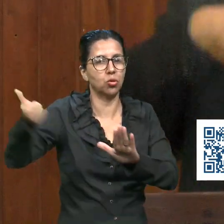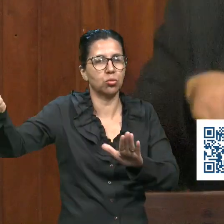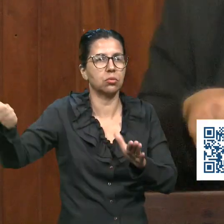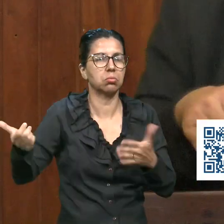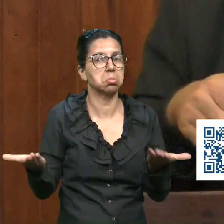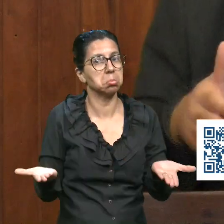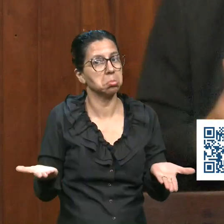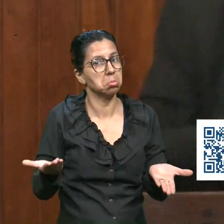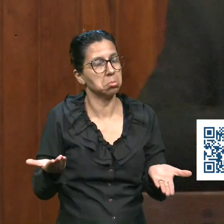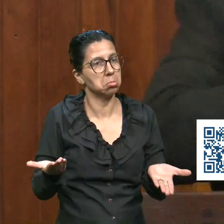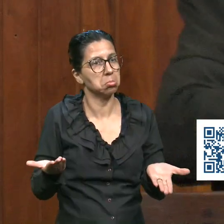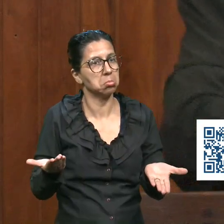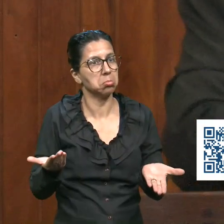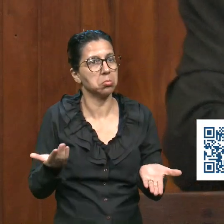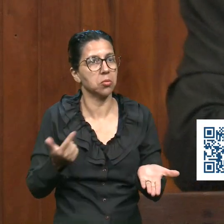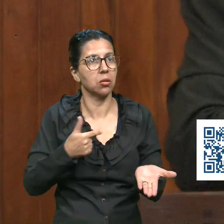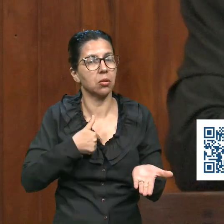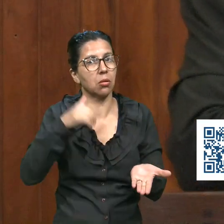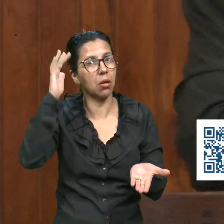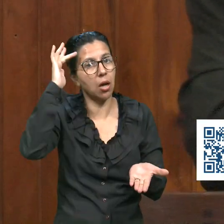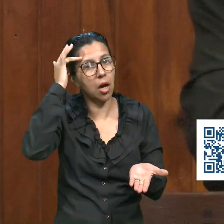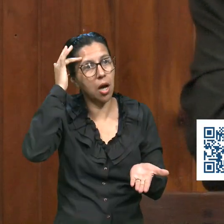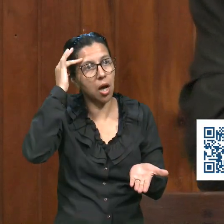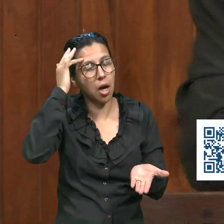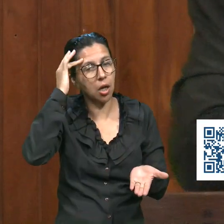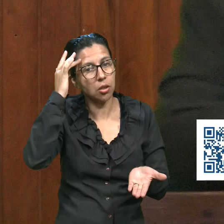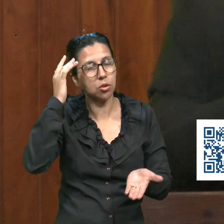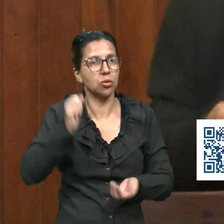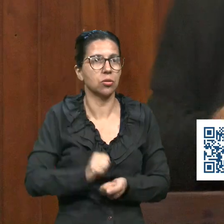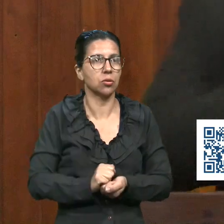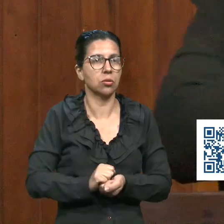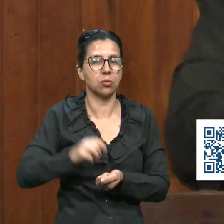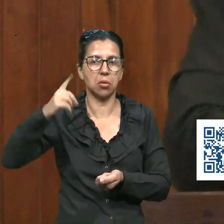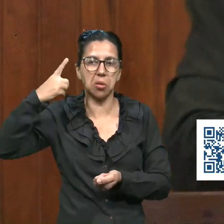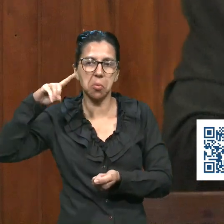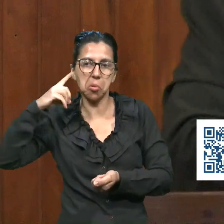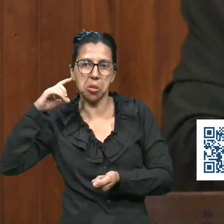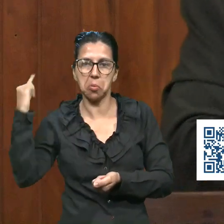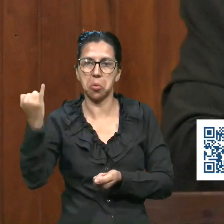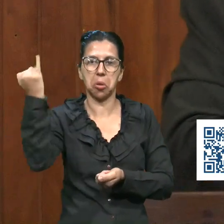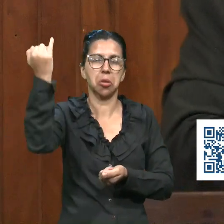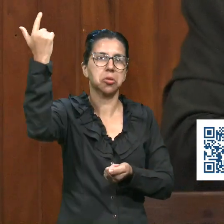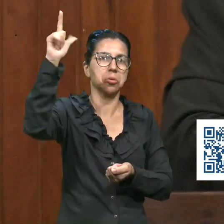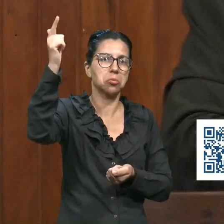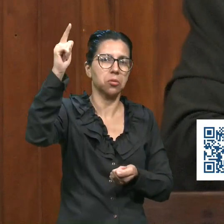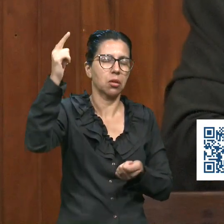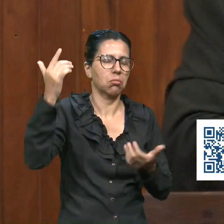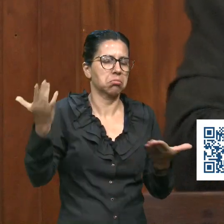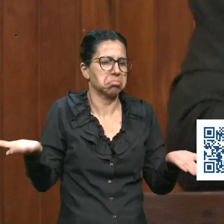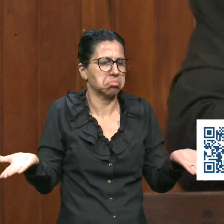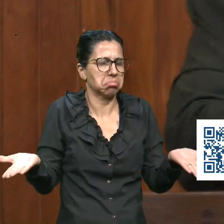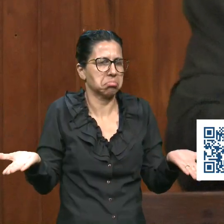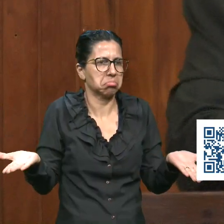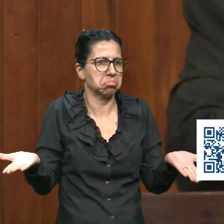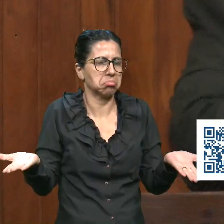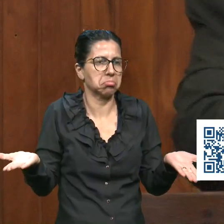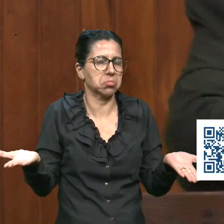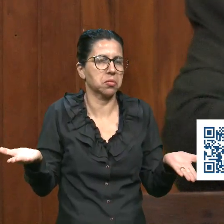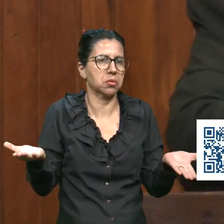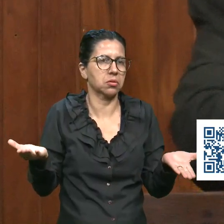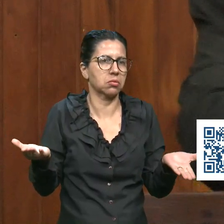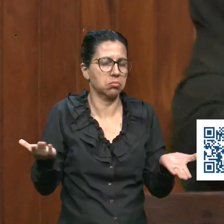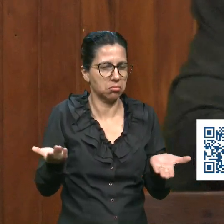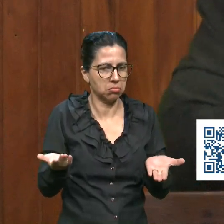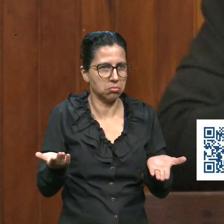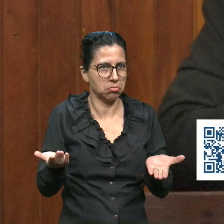santa ignorância, que o vice-presidente da Comissão de Finanças é mais importante do que um deputado que não está na Comissão de Finanças, para poder